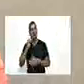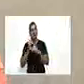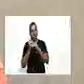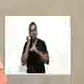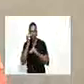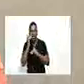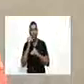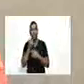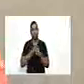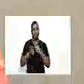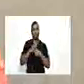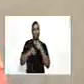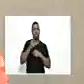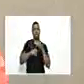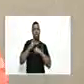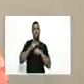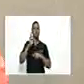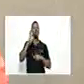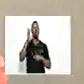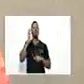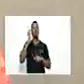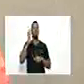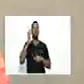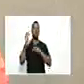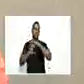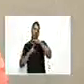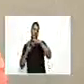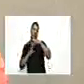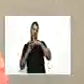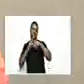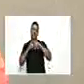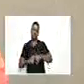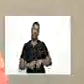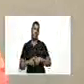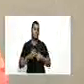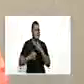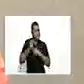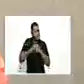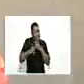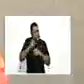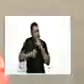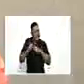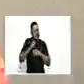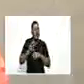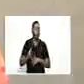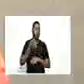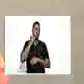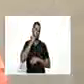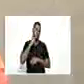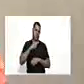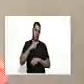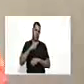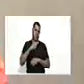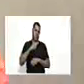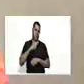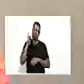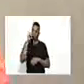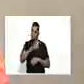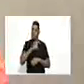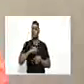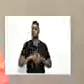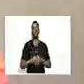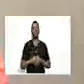enxugando os gastos imagina eh um terceiro faz enxugando os gastos mas tem um lucro então é difícil